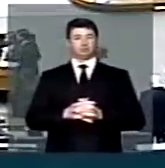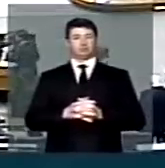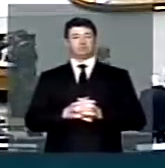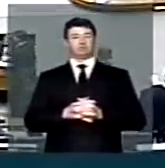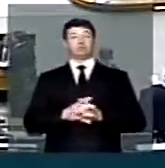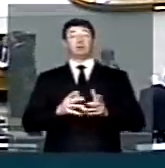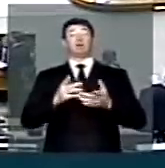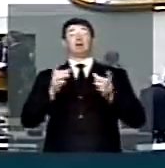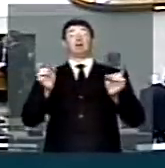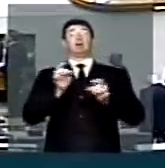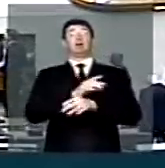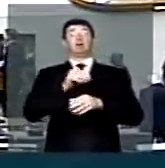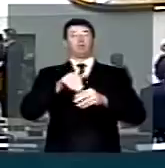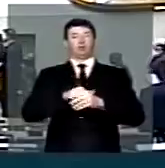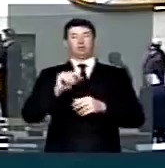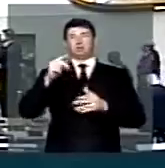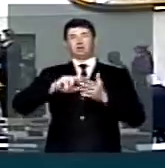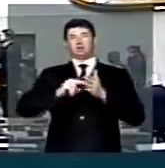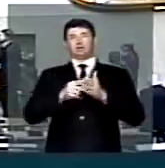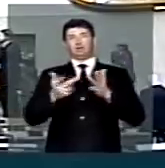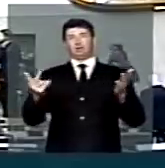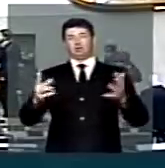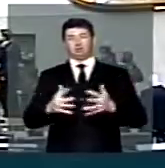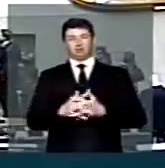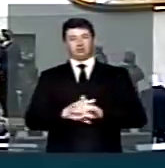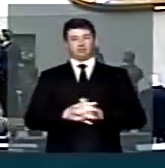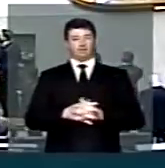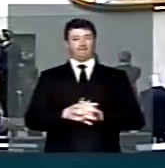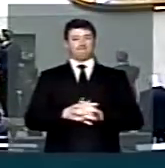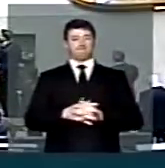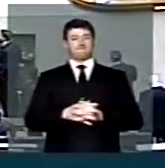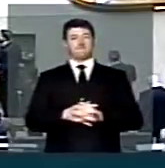Encerrada a votação, presidente. Não tem mais sentido.